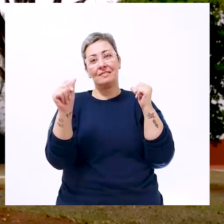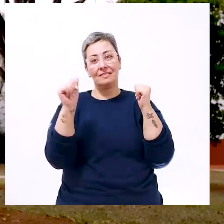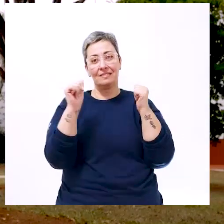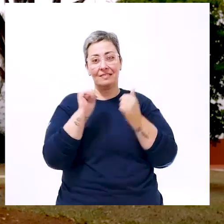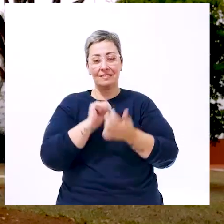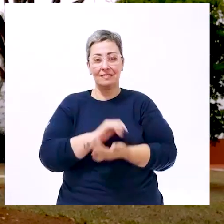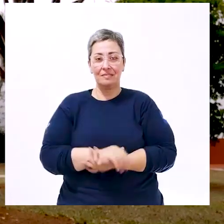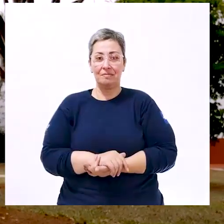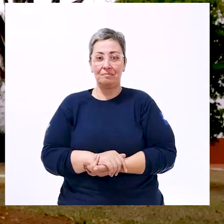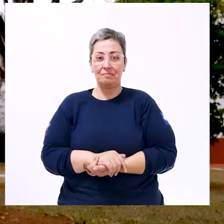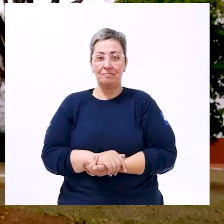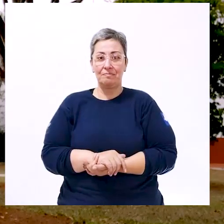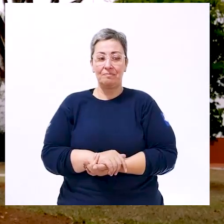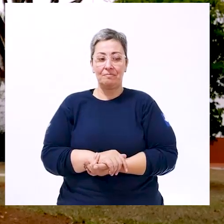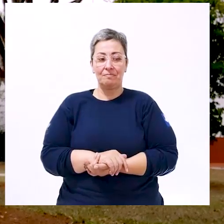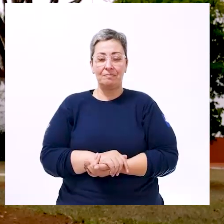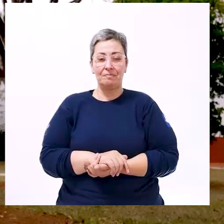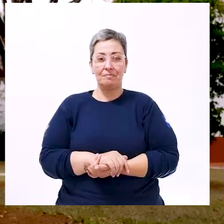passa.